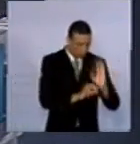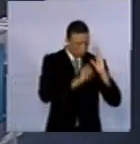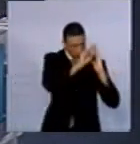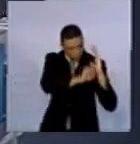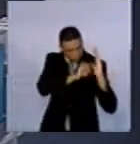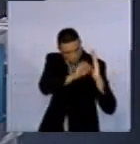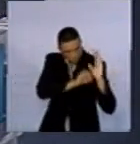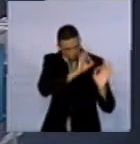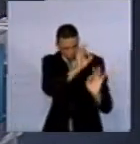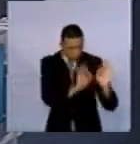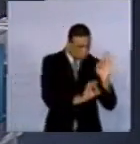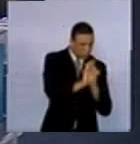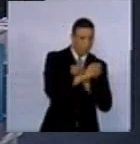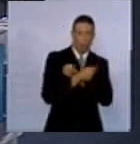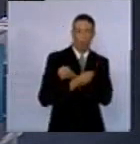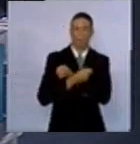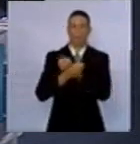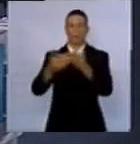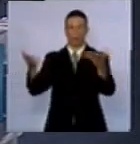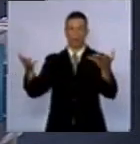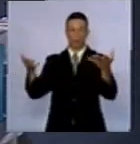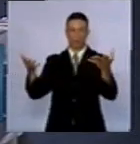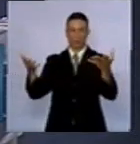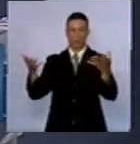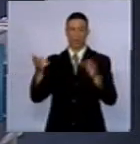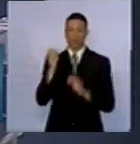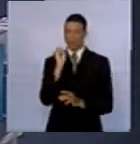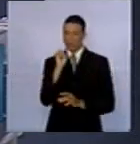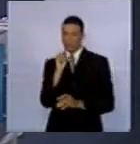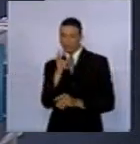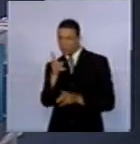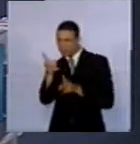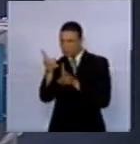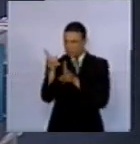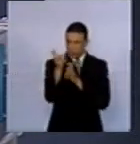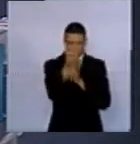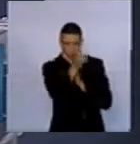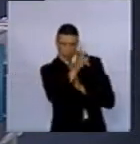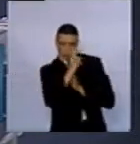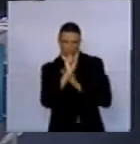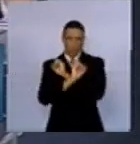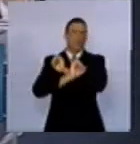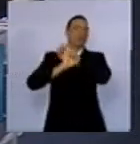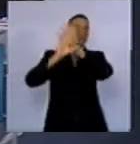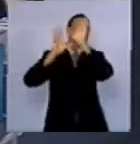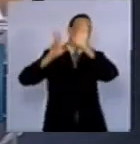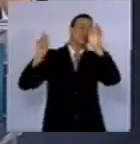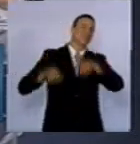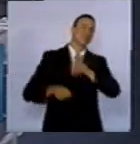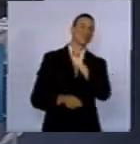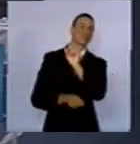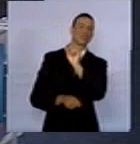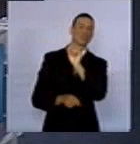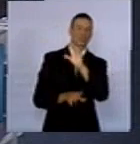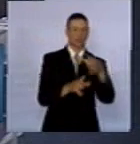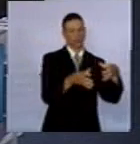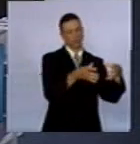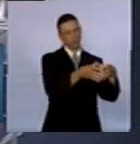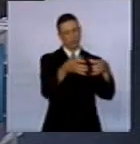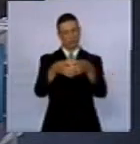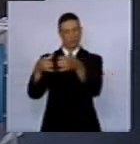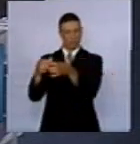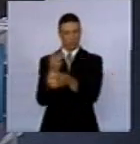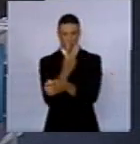finalmente empacotados e distribuídos se observarmos ali de uma forma muito clara as três primeiros momentos da cadeia